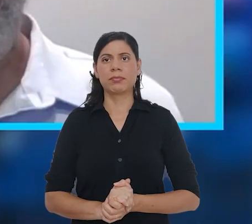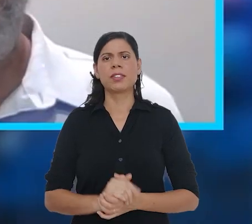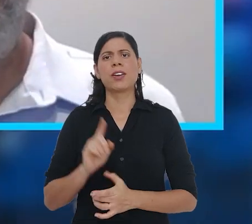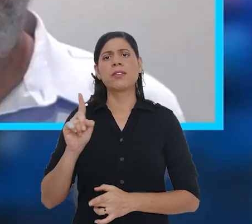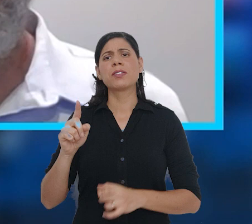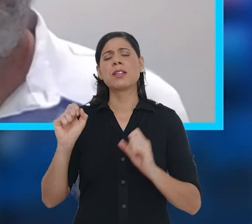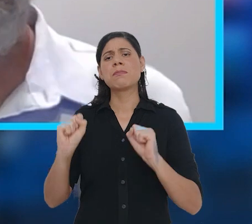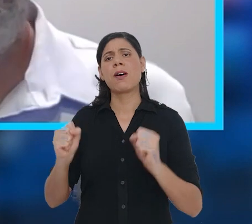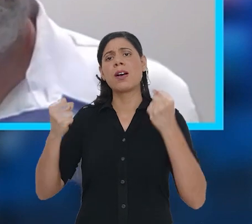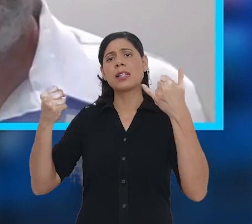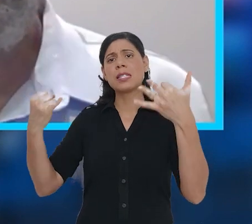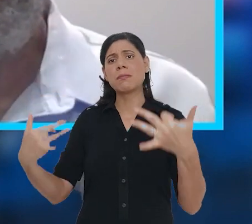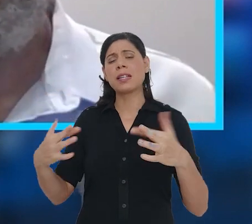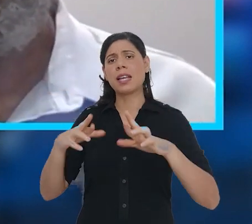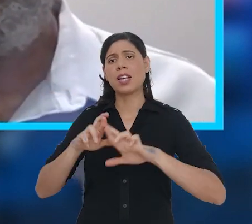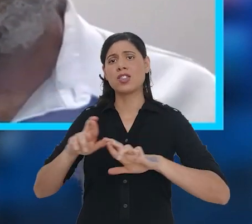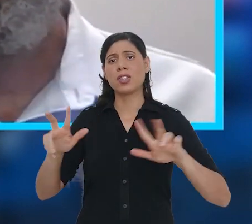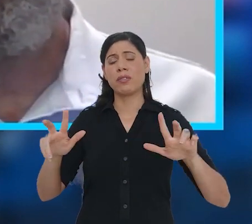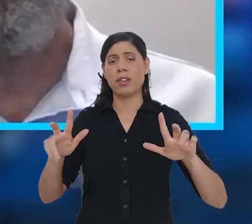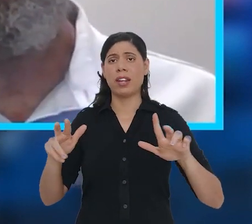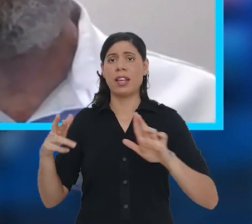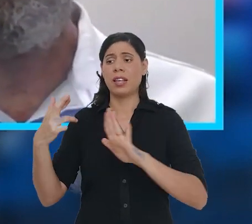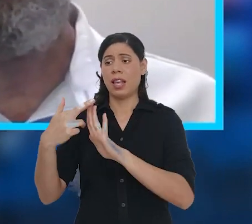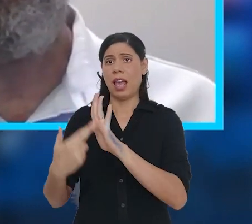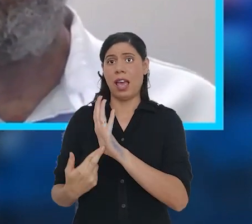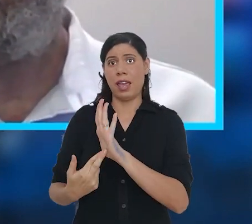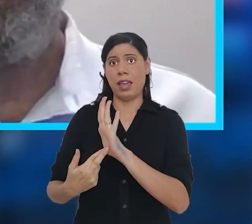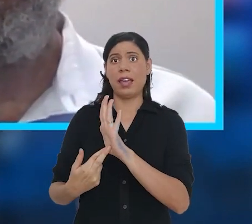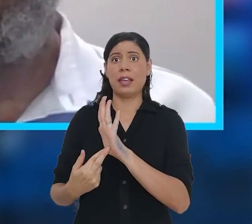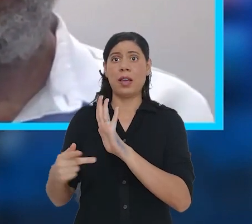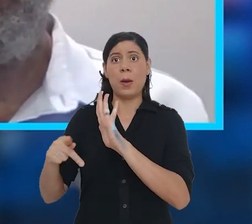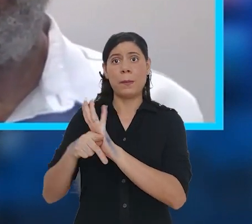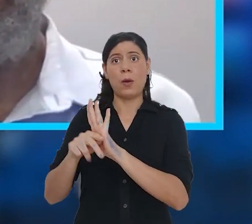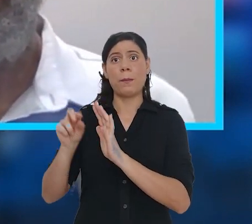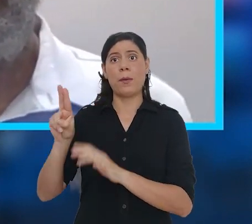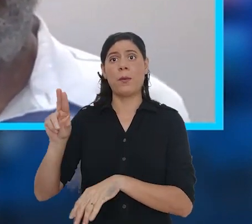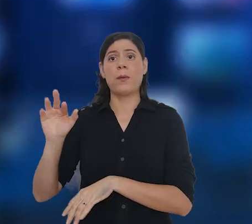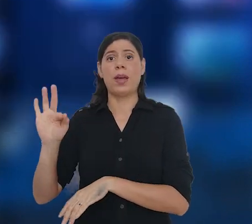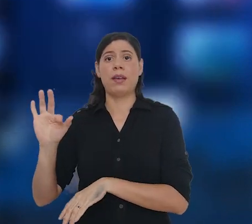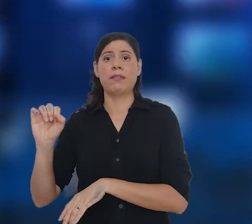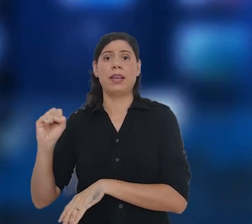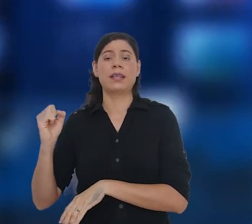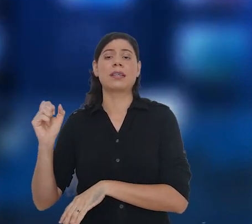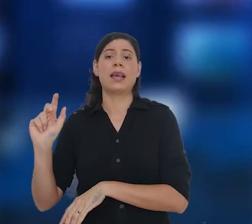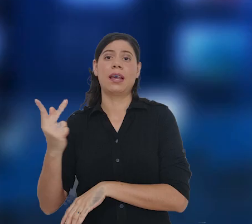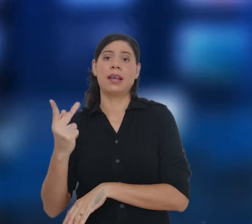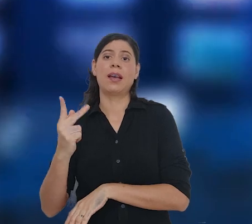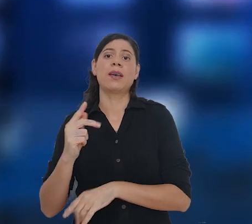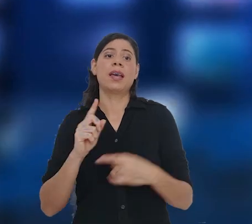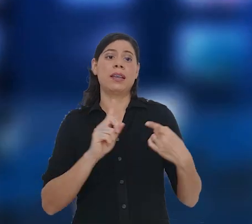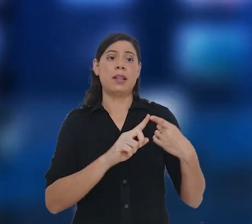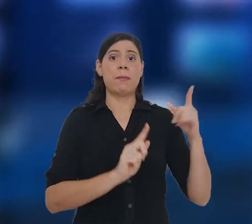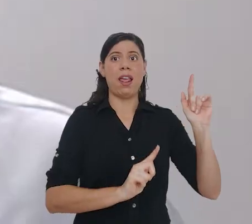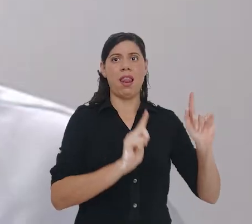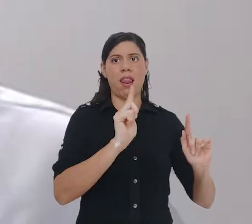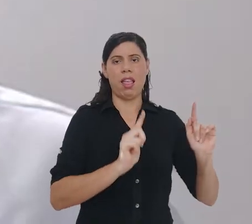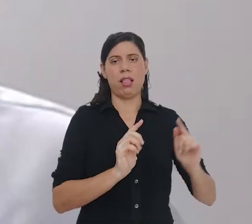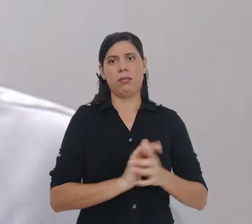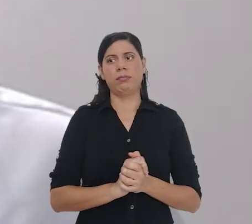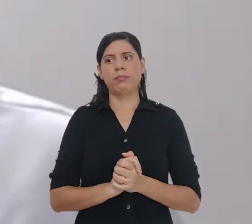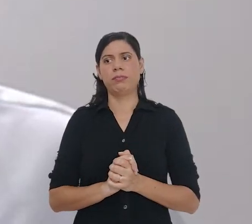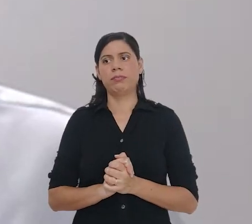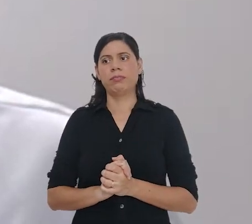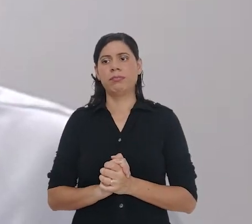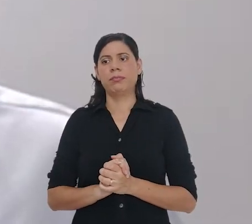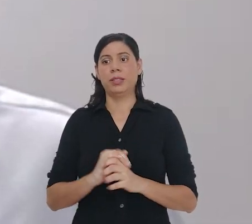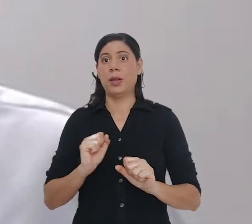Você pode diferenciar para a gente as regras de financiamento pelo Sistema Financeiro Habitacional, o SFH, e o leilão? É muito claro,